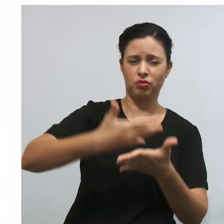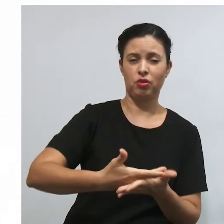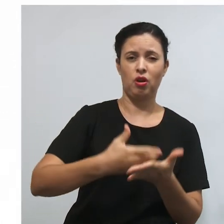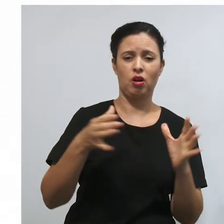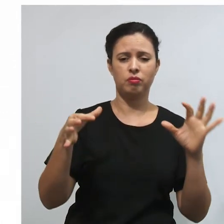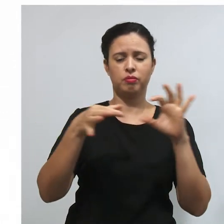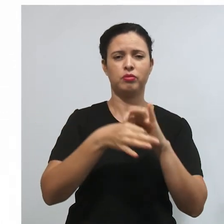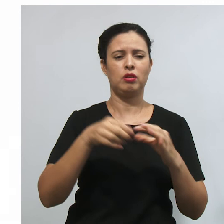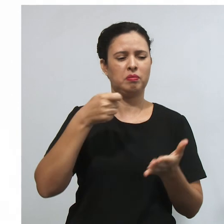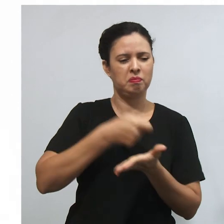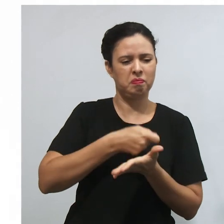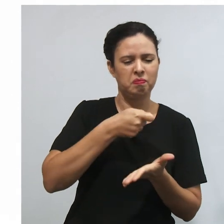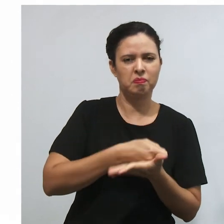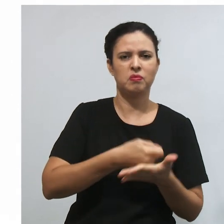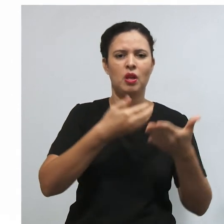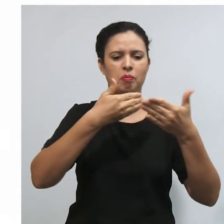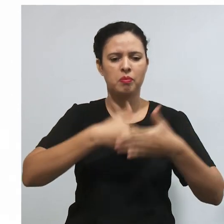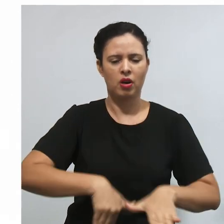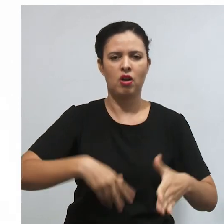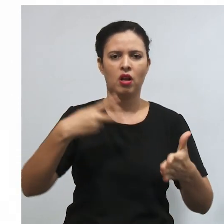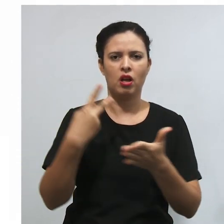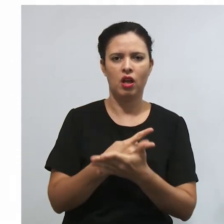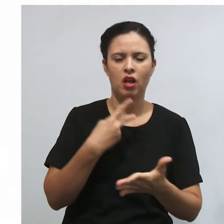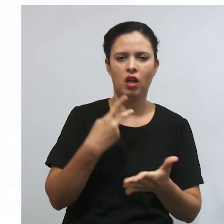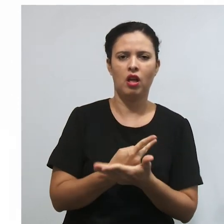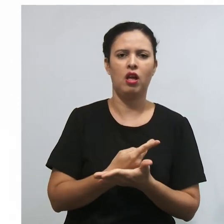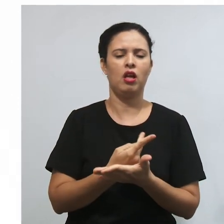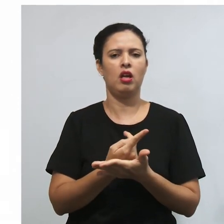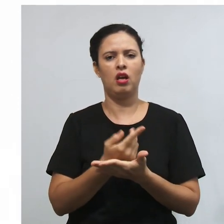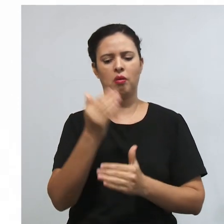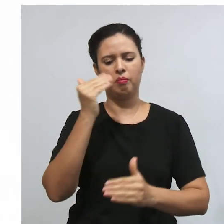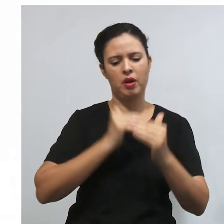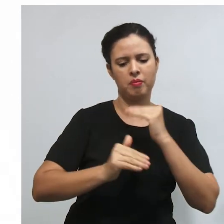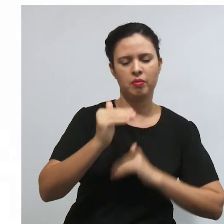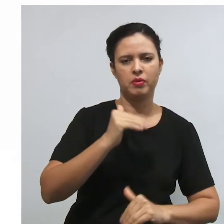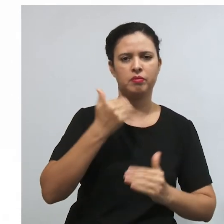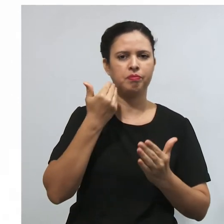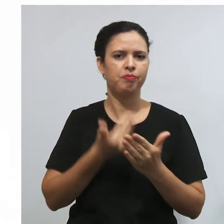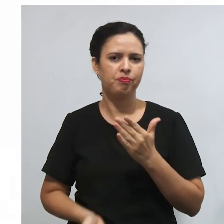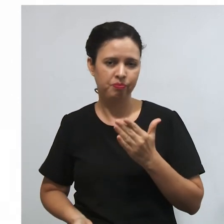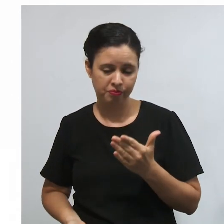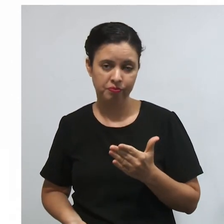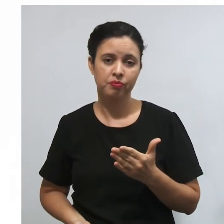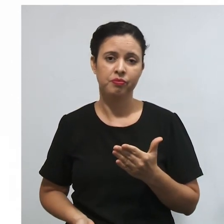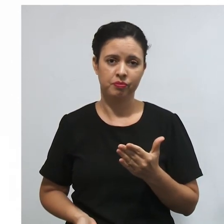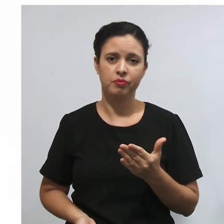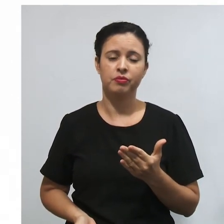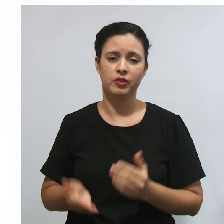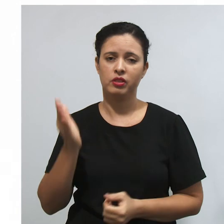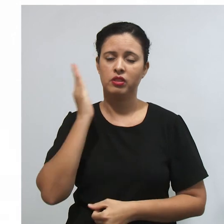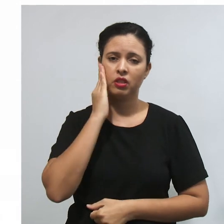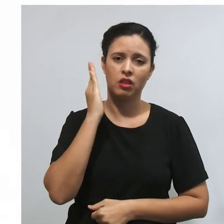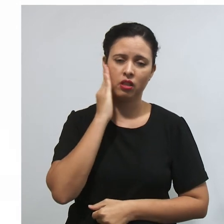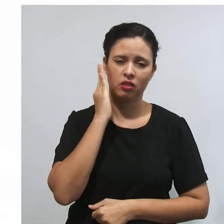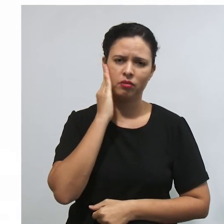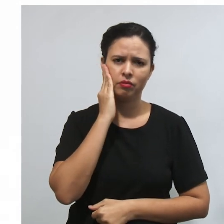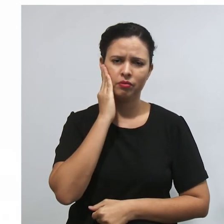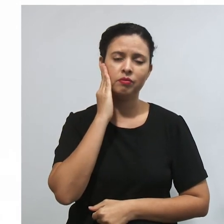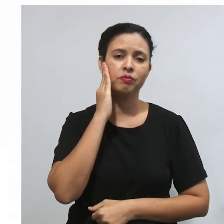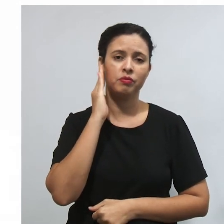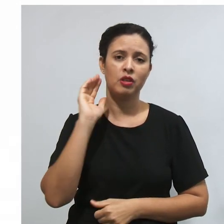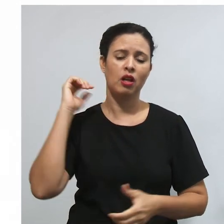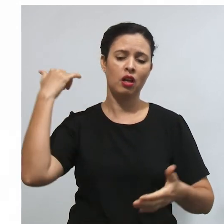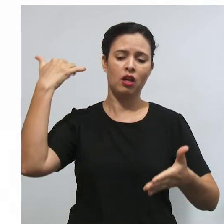à prova, a erro, a fracasso, a reprovação. E a gente sabe que